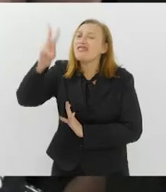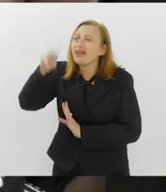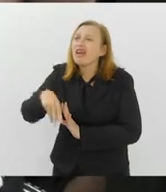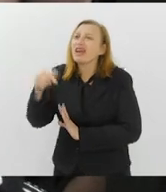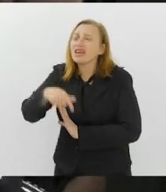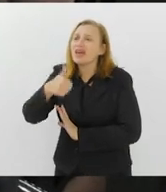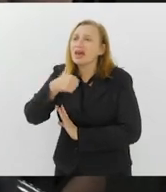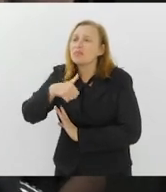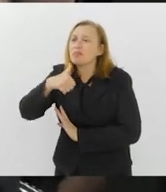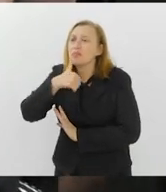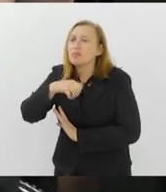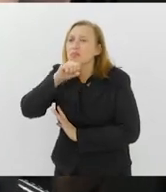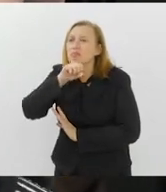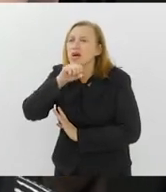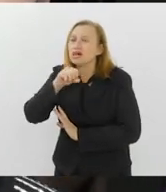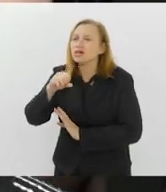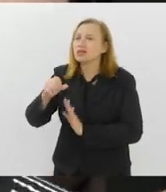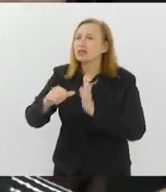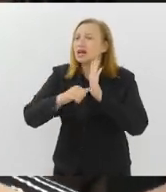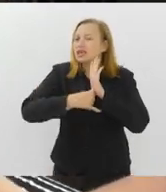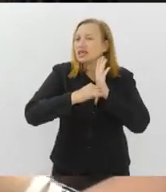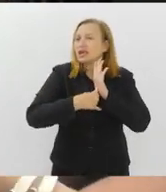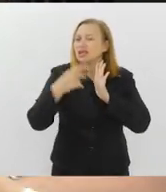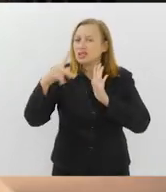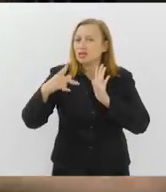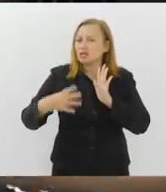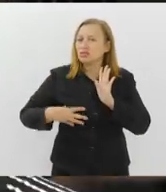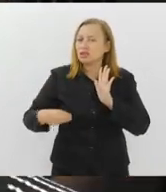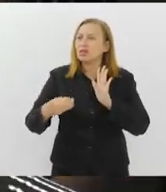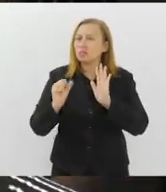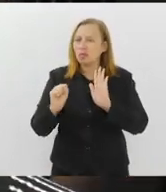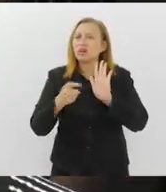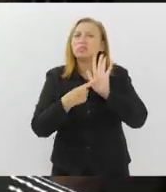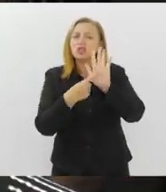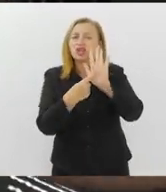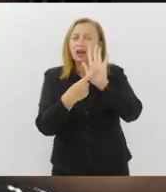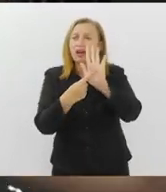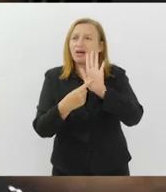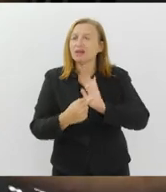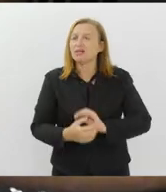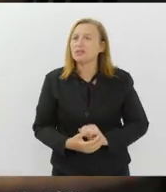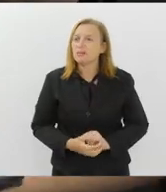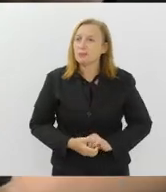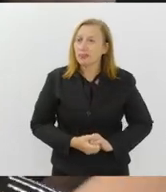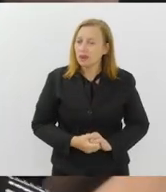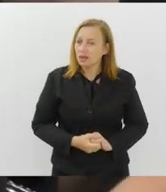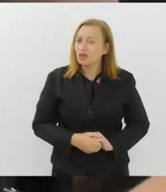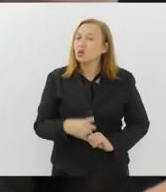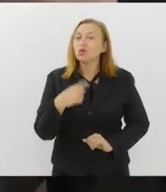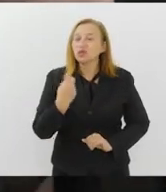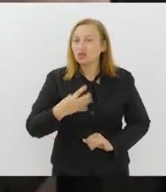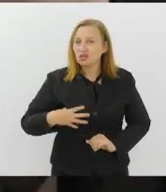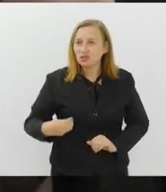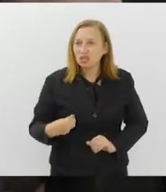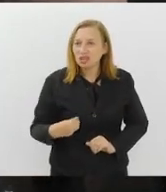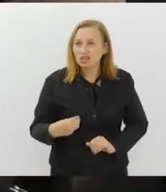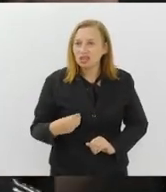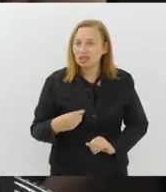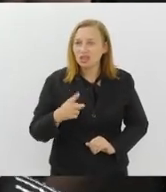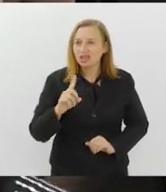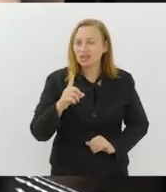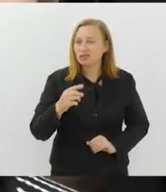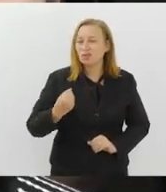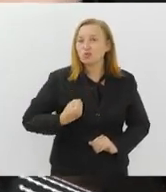mães trouxe a identidade do seu filho? Vocês podem levantar, por favor, a identidade deles? Os nossos filhos não são números